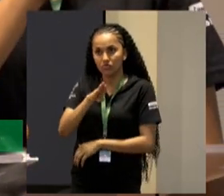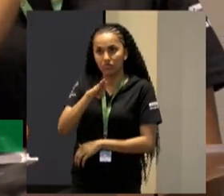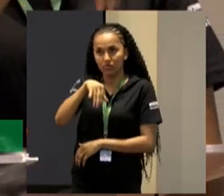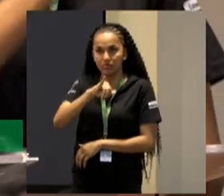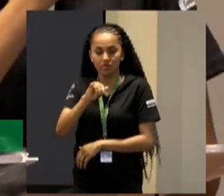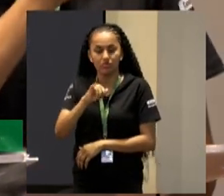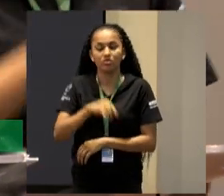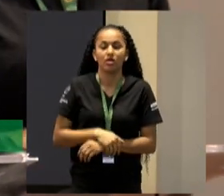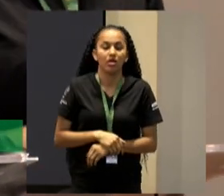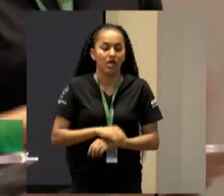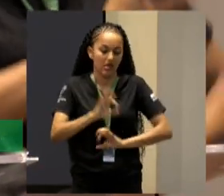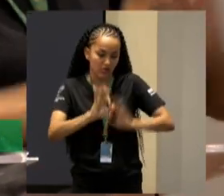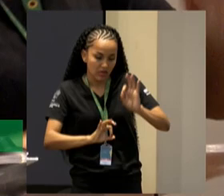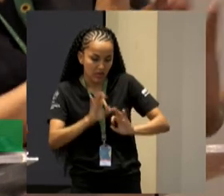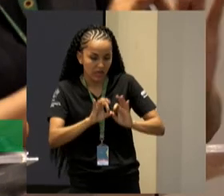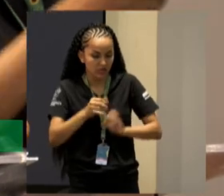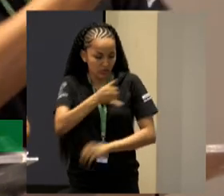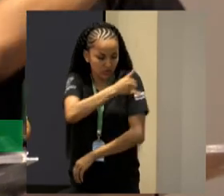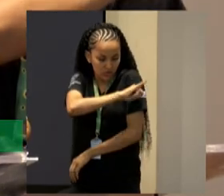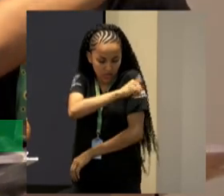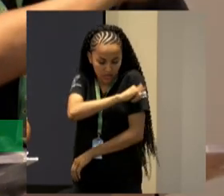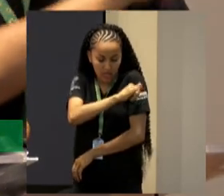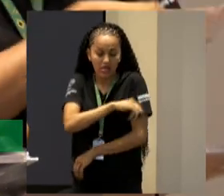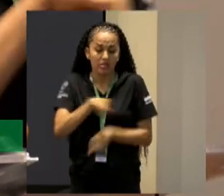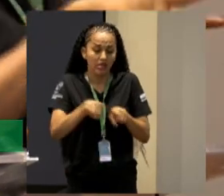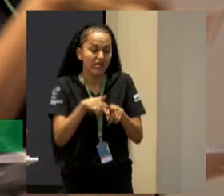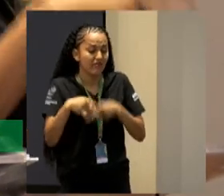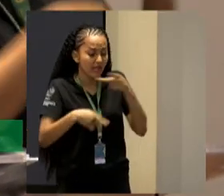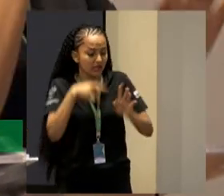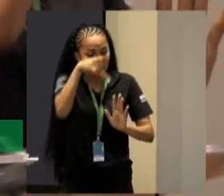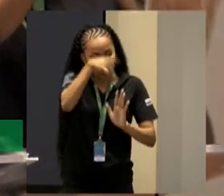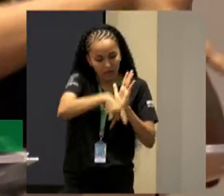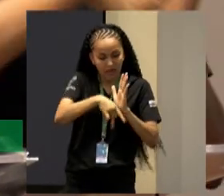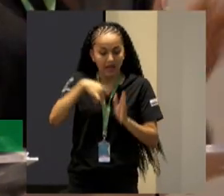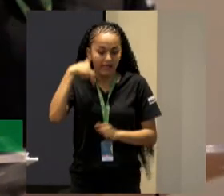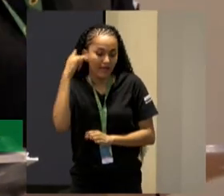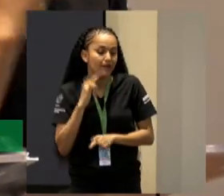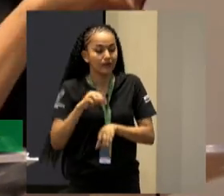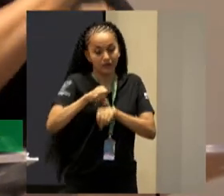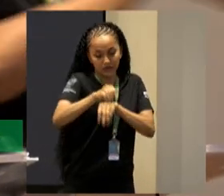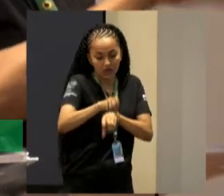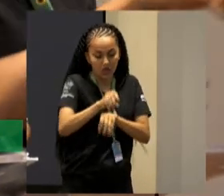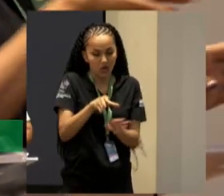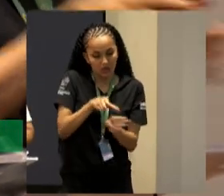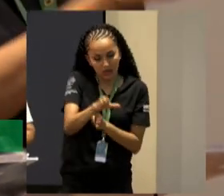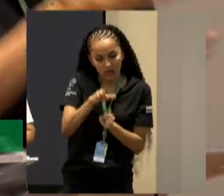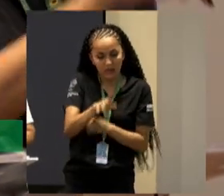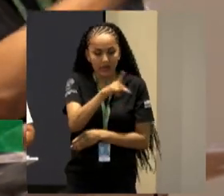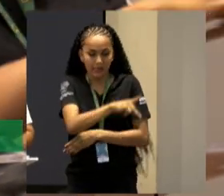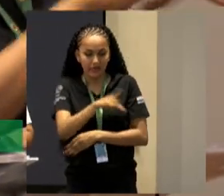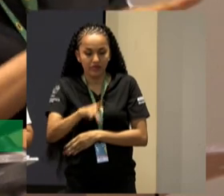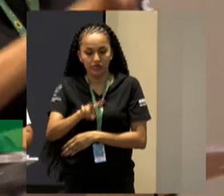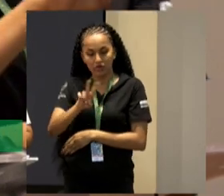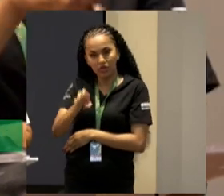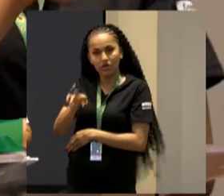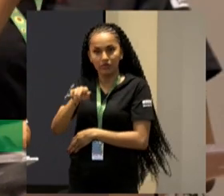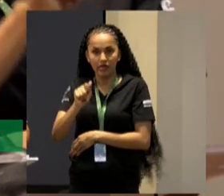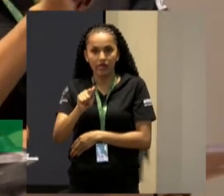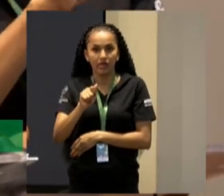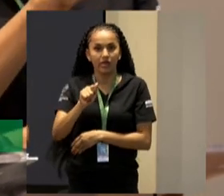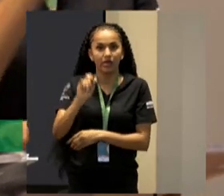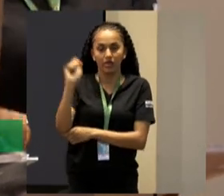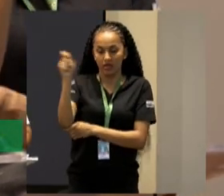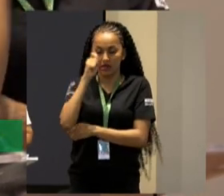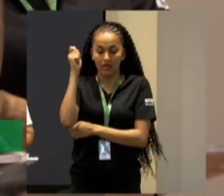pela professora Helena Teodoro, no Rio de Janeiro, e falo do projeto Negra Educação, coordenado pela professora Vera Triunfo, em Porto